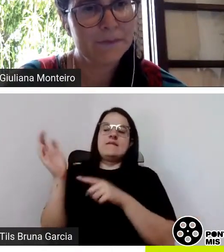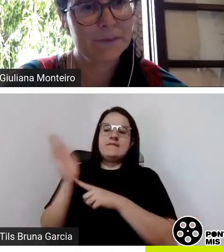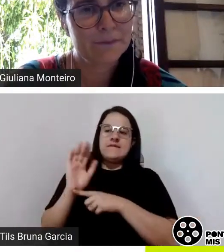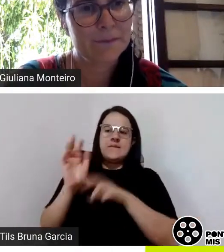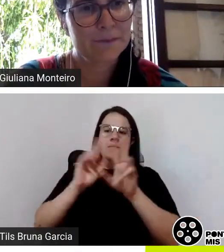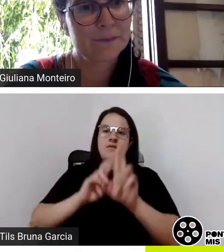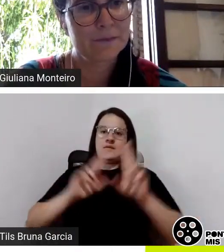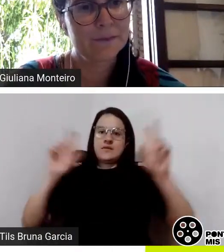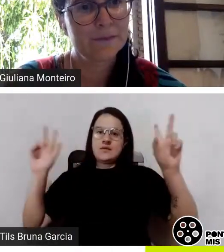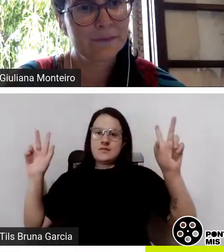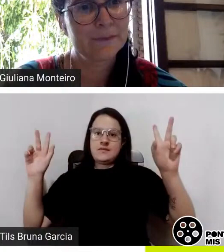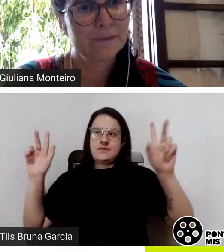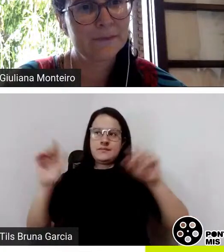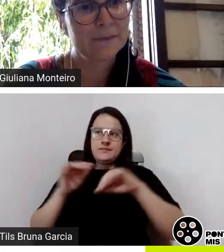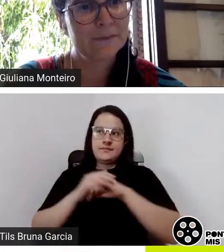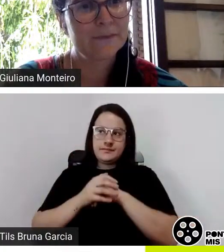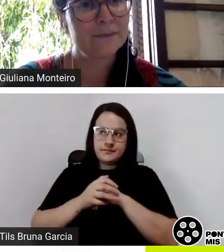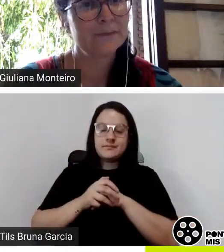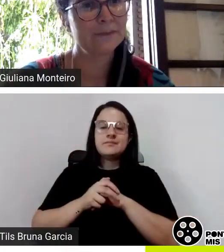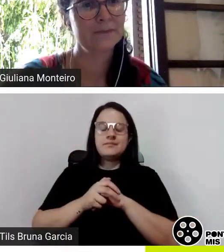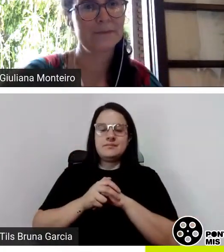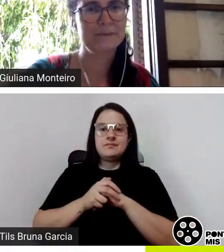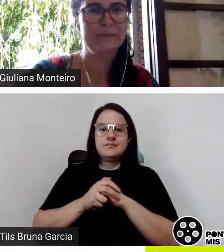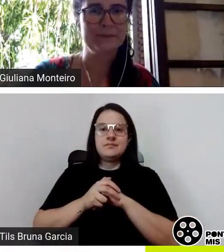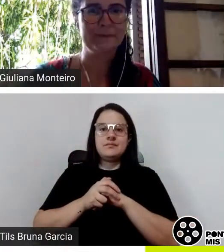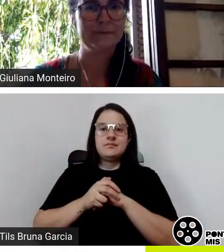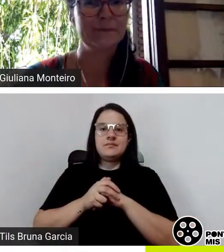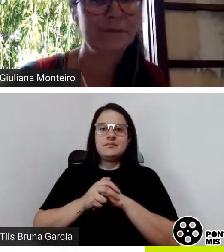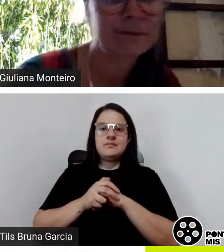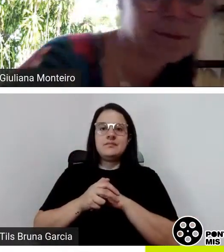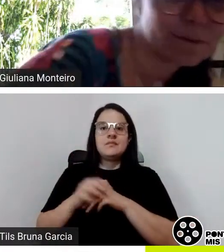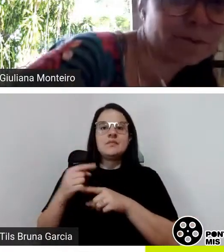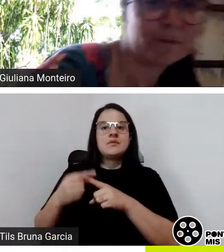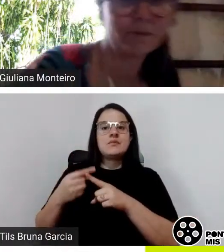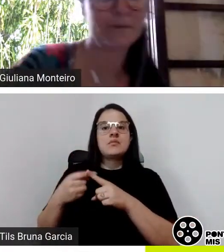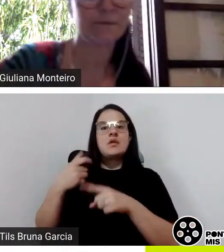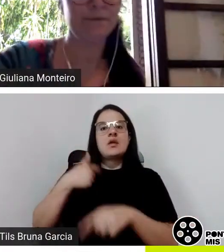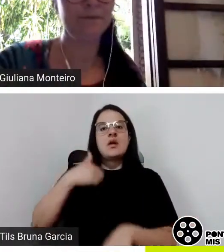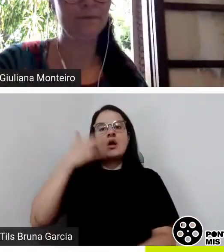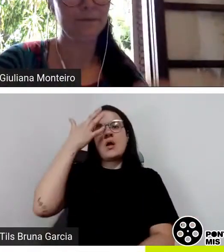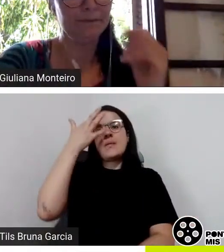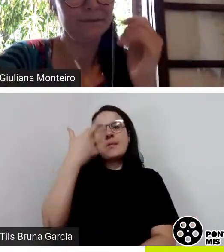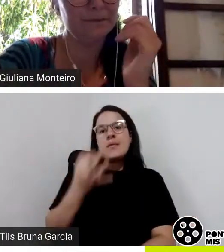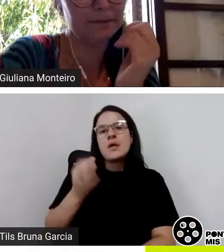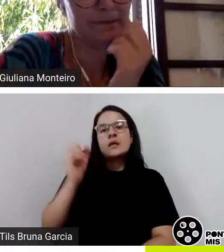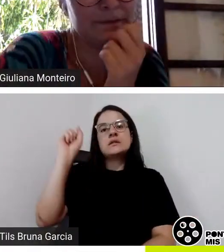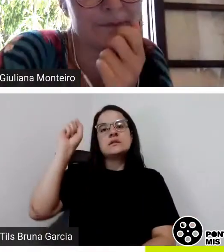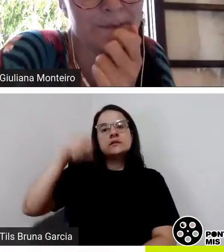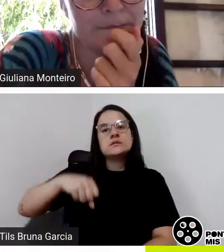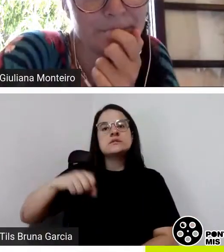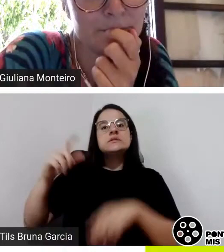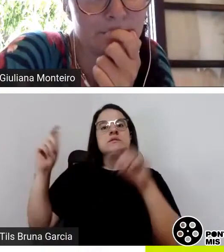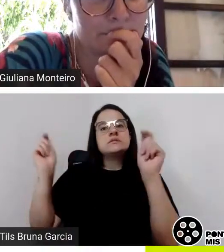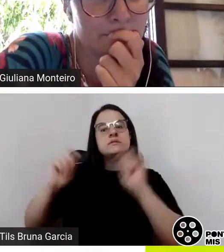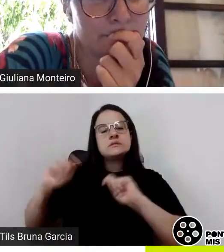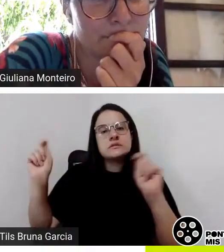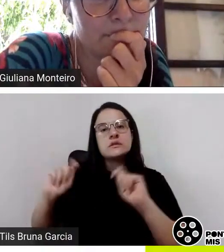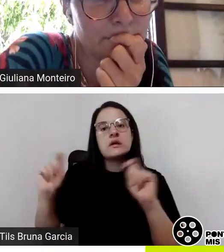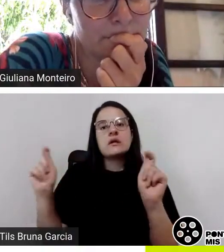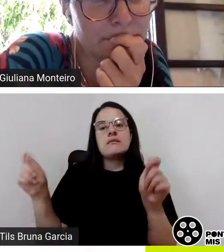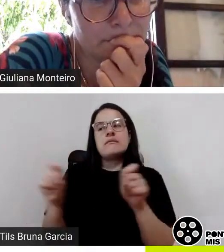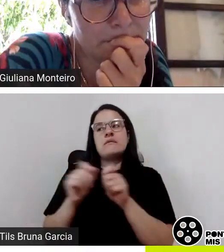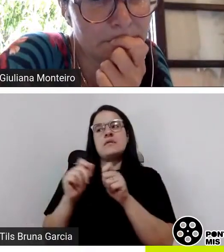Aquela ideia do Milor, de um escritor sem estilo, eu tento isso, assim, fazer um filme muito diferente do outro. Nunca fiz nada